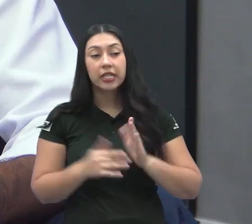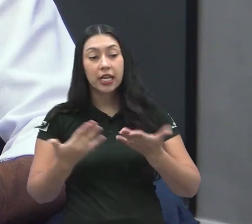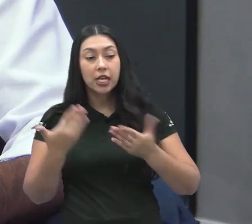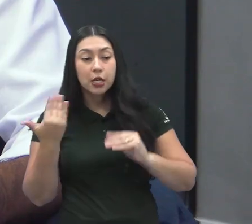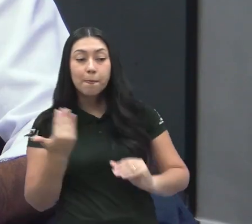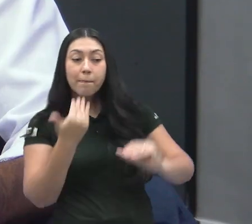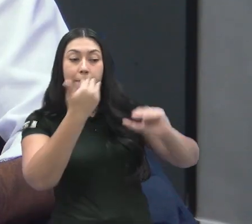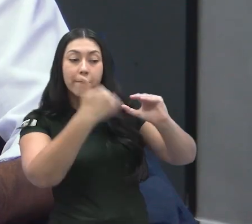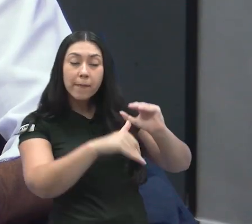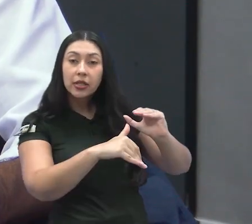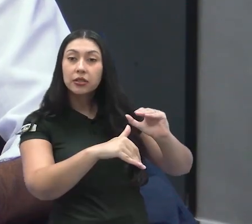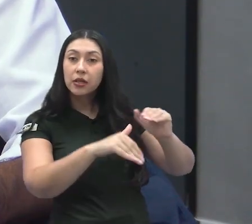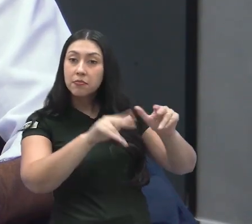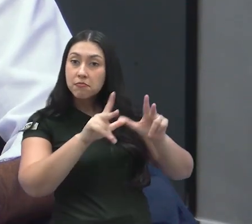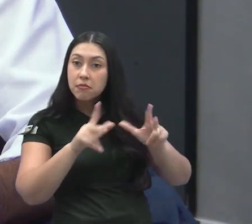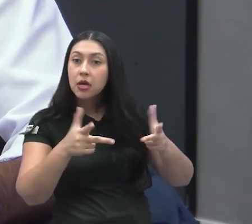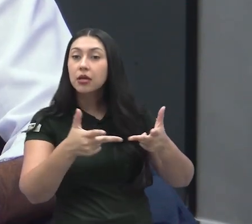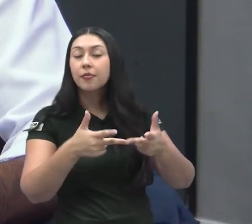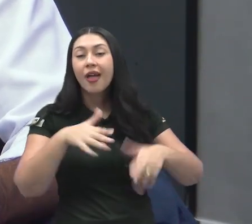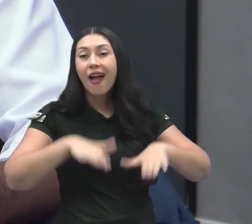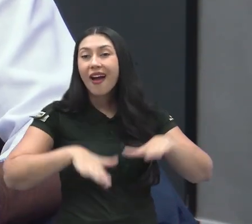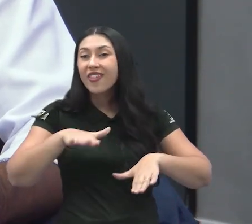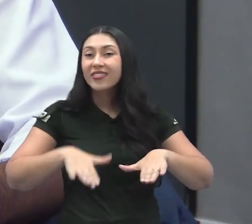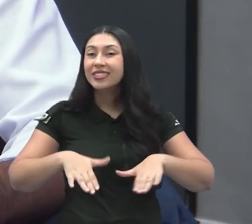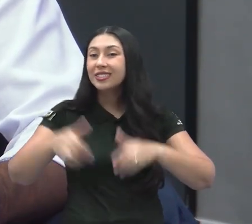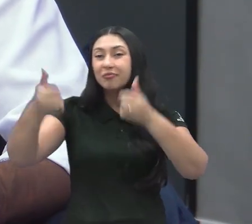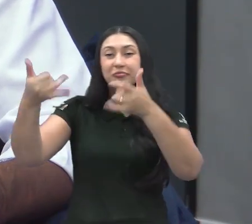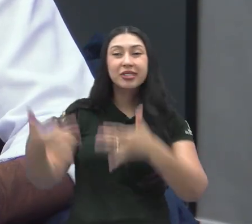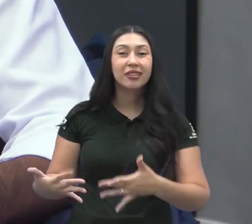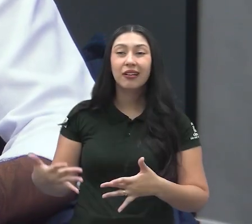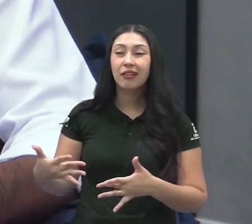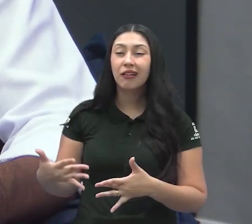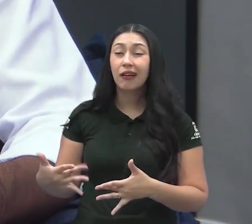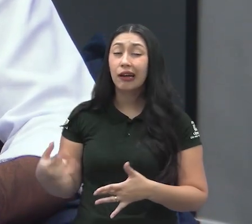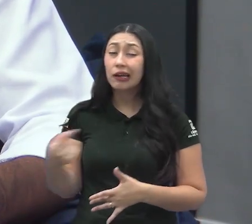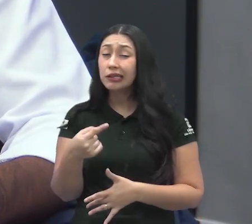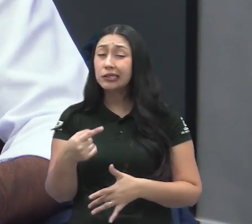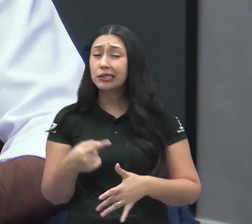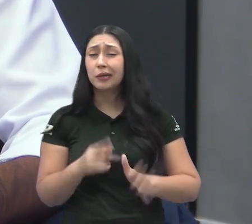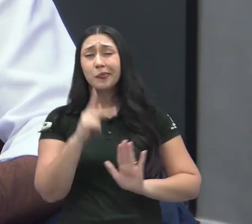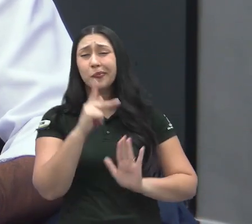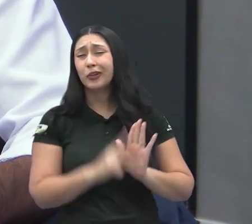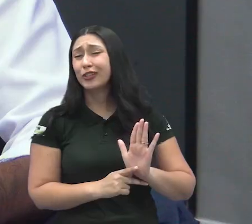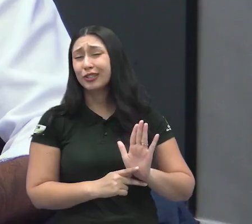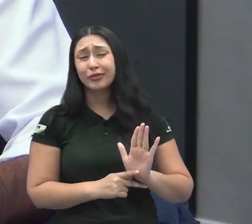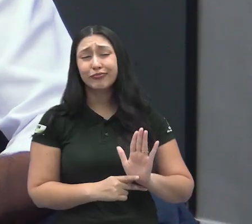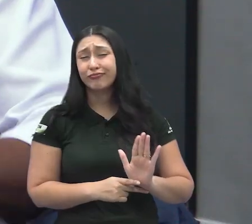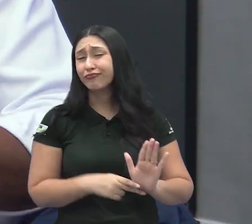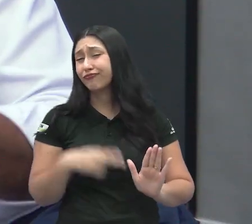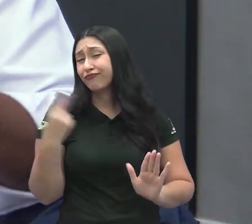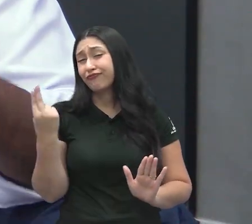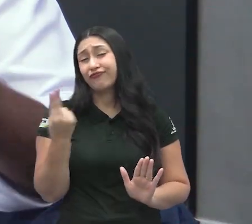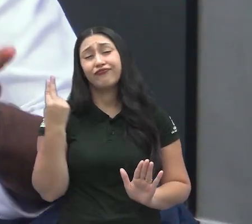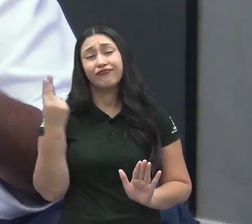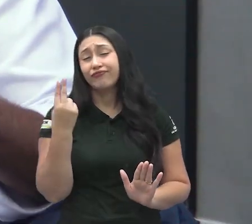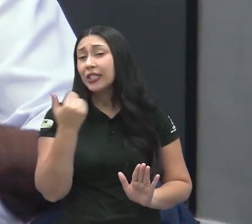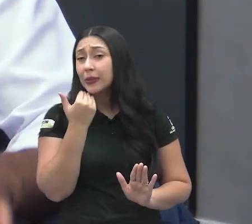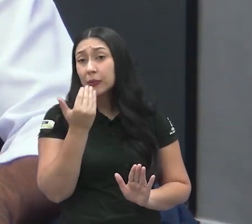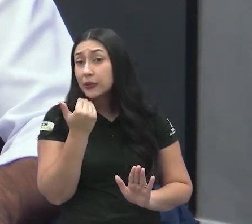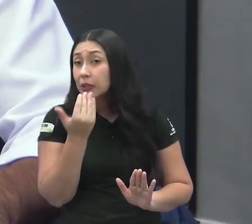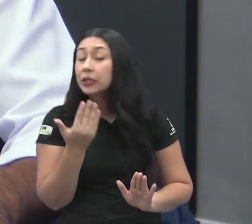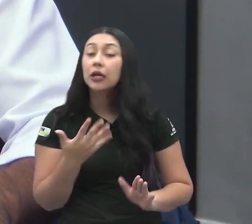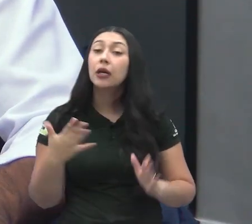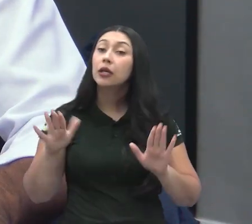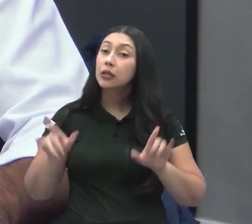para o plenário. Às vezes ela pode dizer na comissão que o projeto não tem viabilidade, ou então ela encaminha para